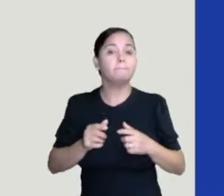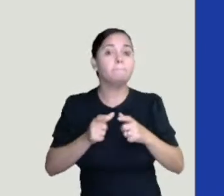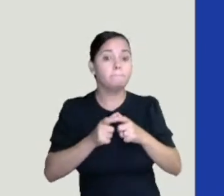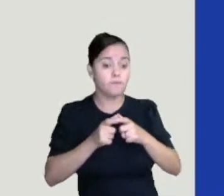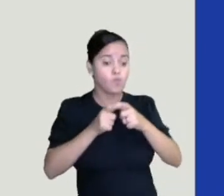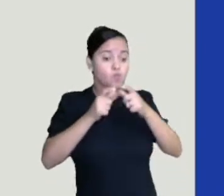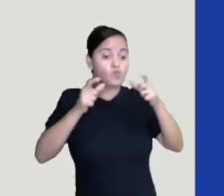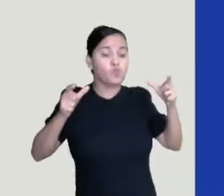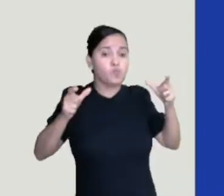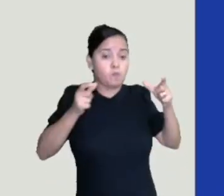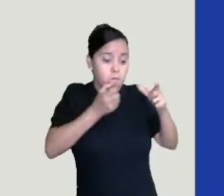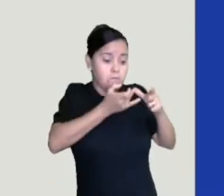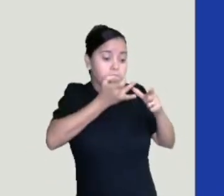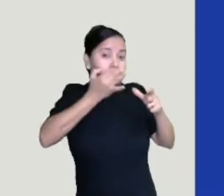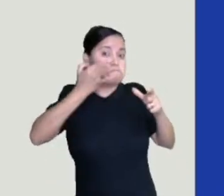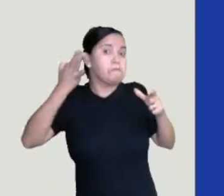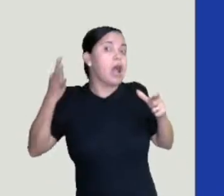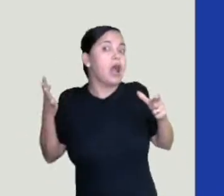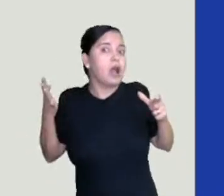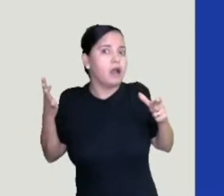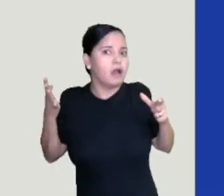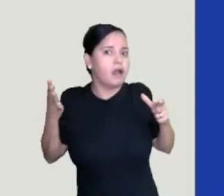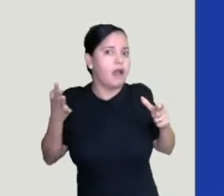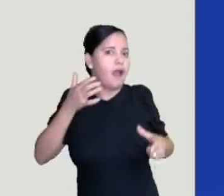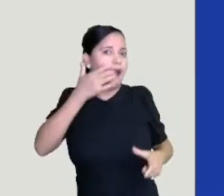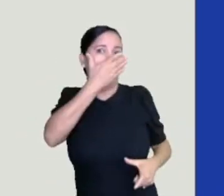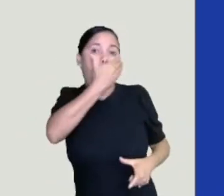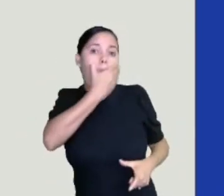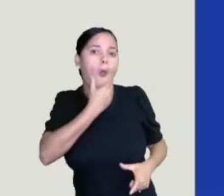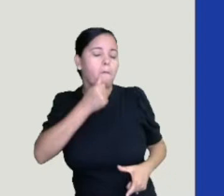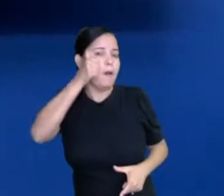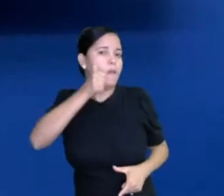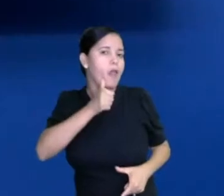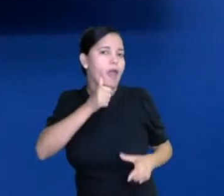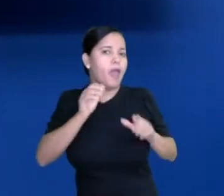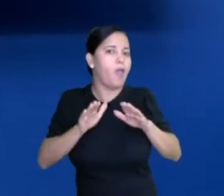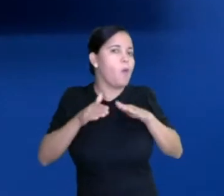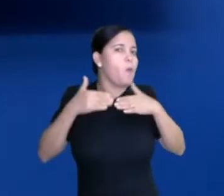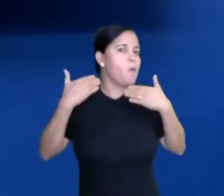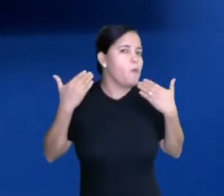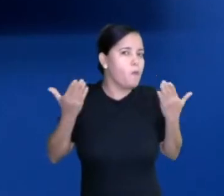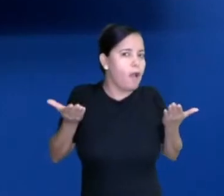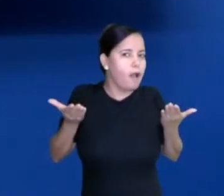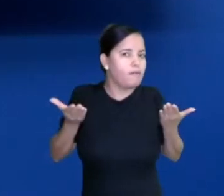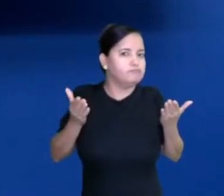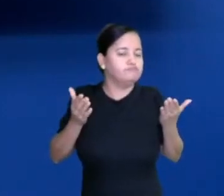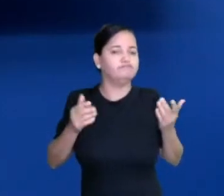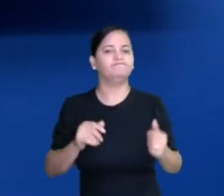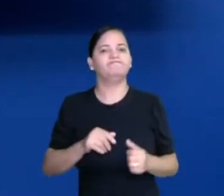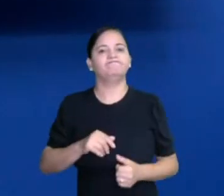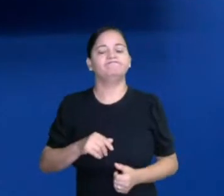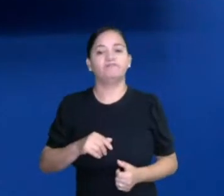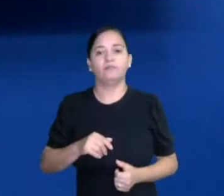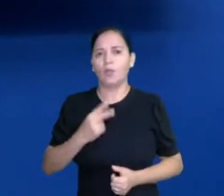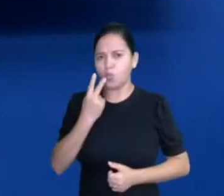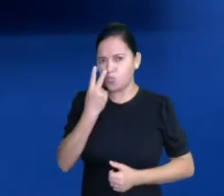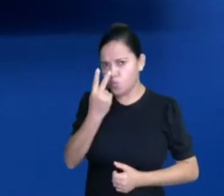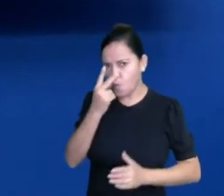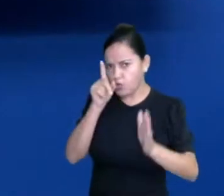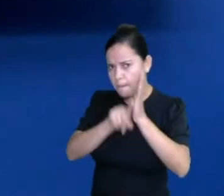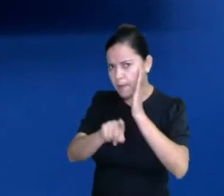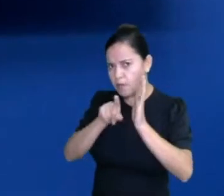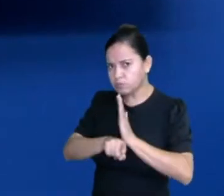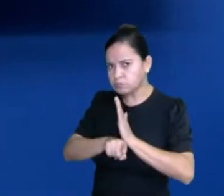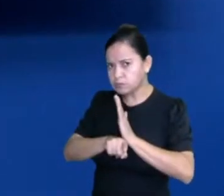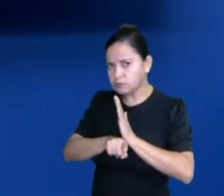a quantidade maior, os homens ou as mulheres? Quanto a mais? Eita, duas perguntas,